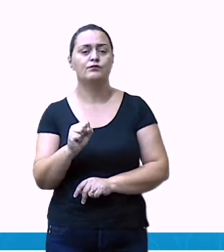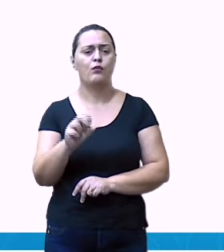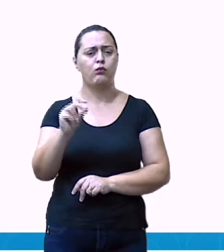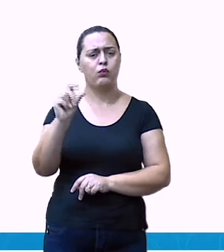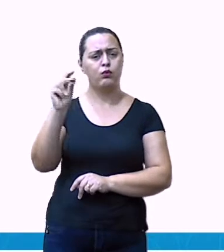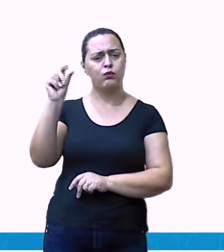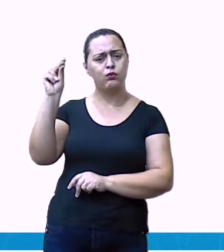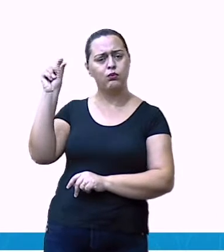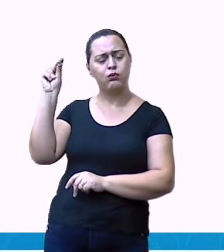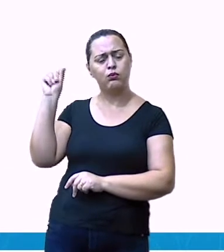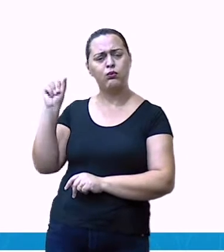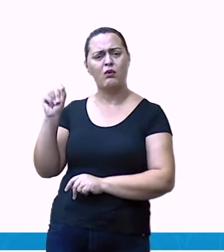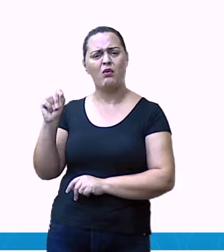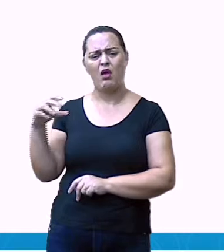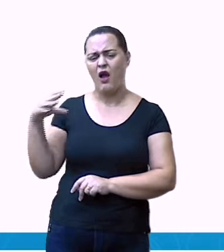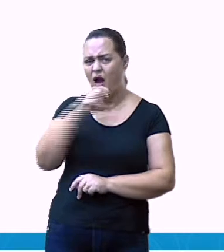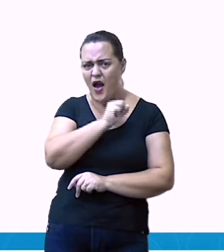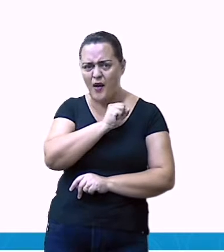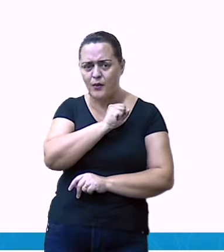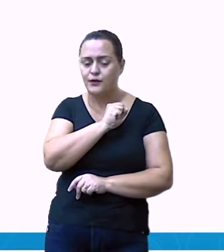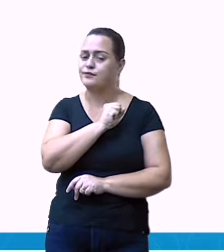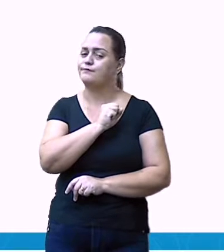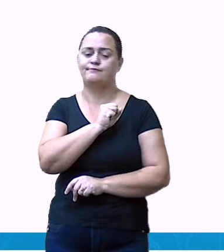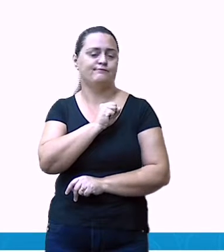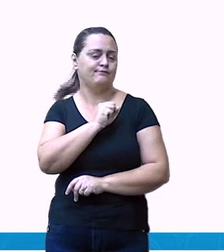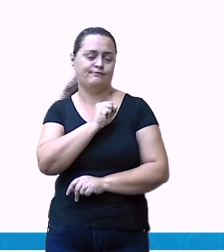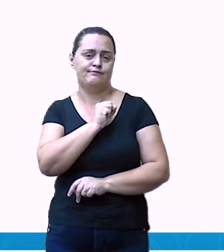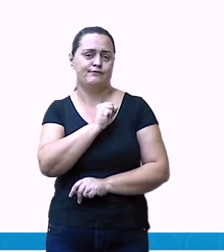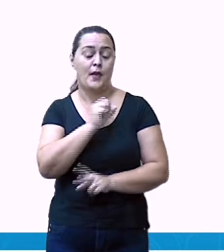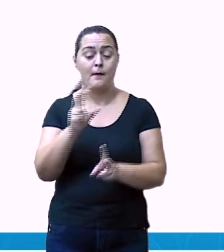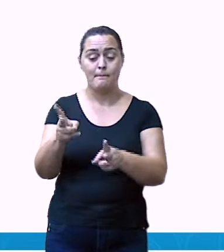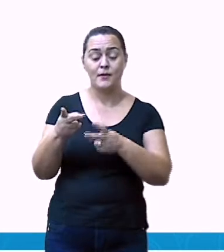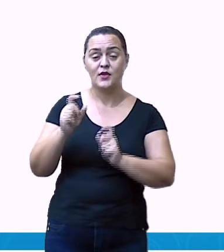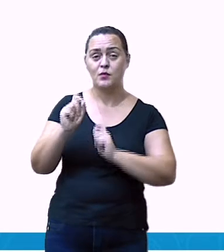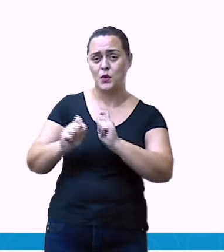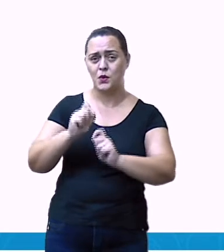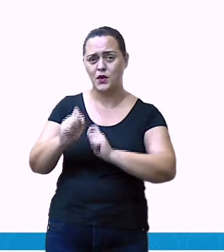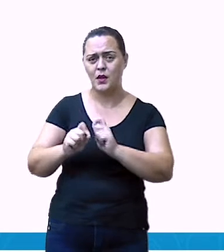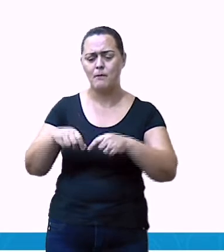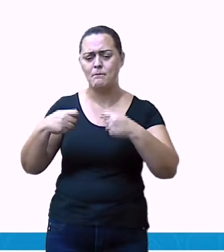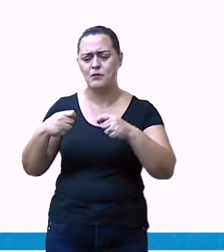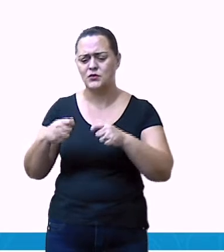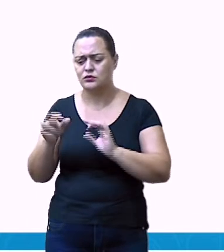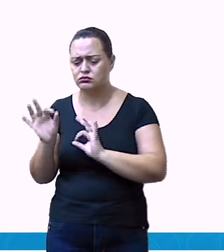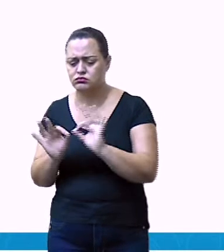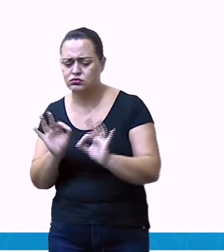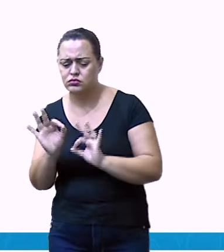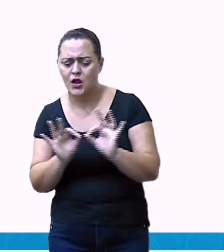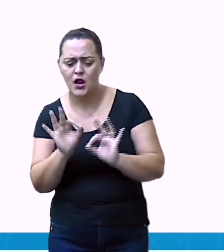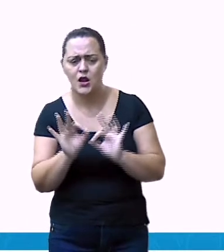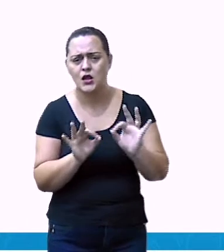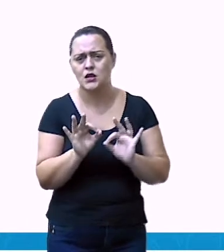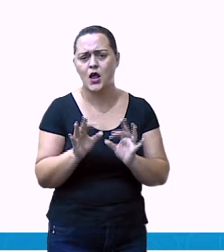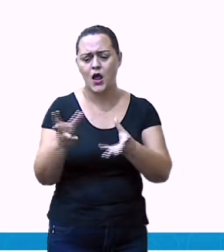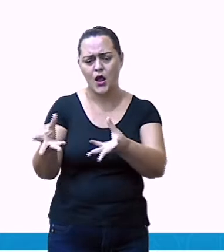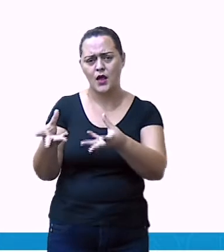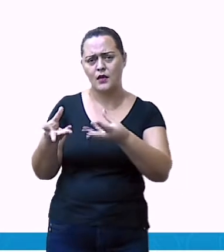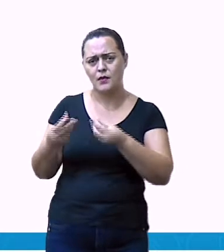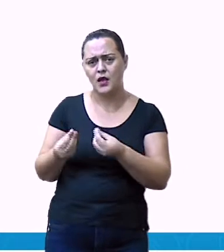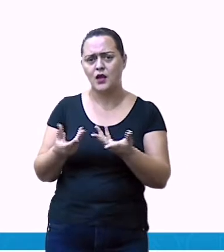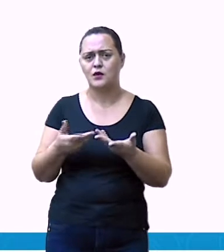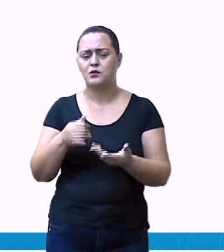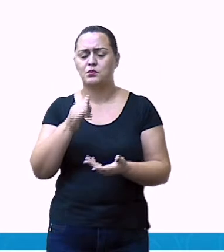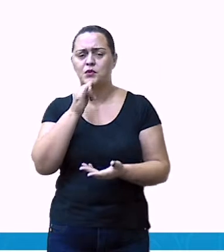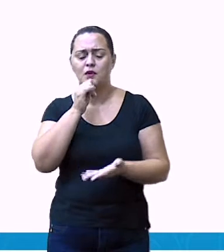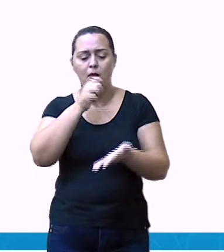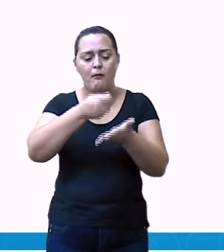pagamentos e a circulação de produtos como trigo, animais e utensílios deu origem à escrita.